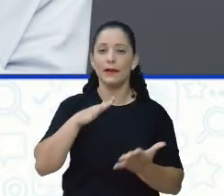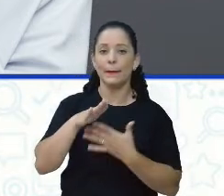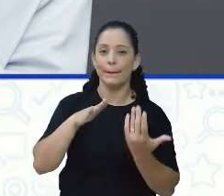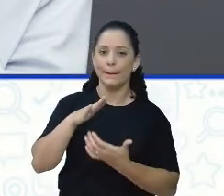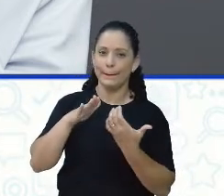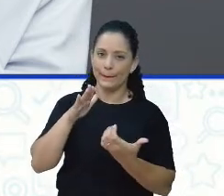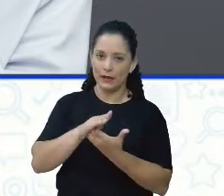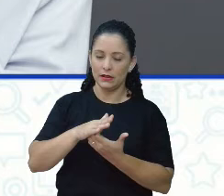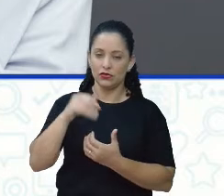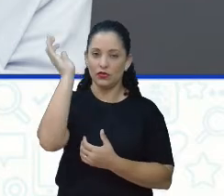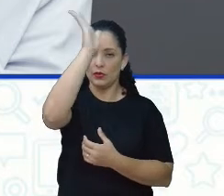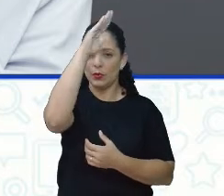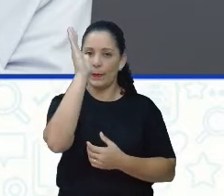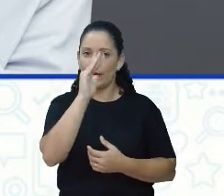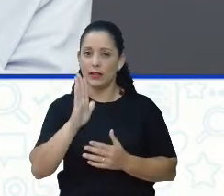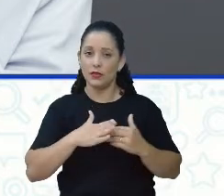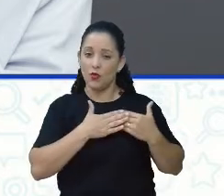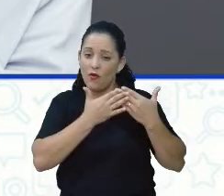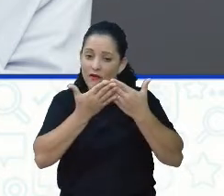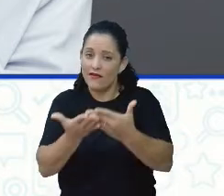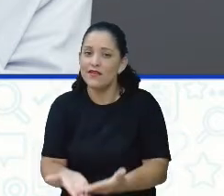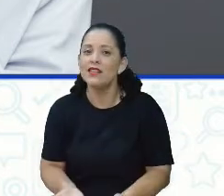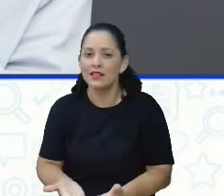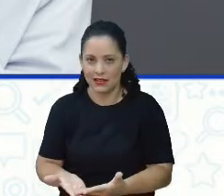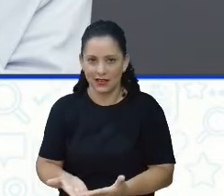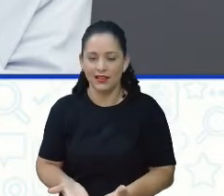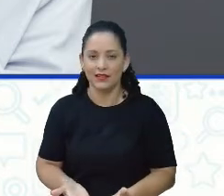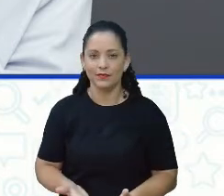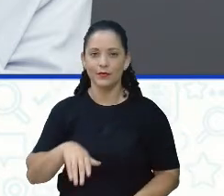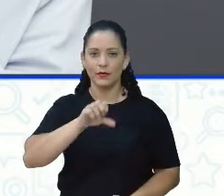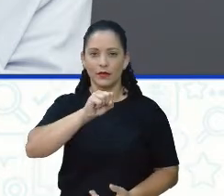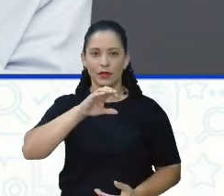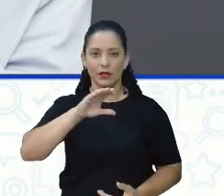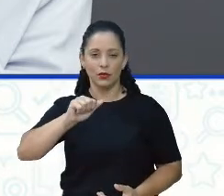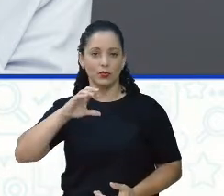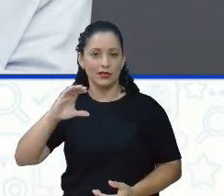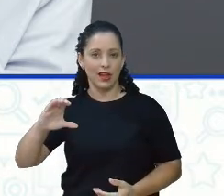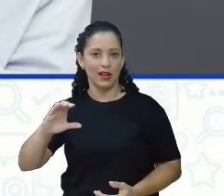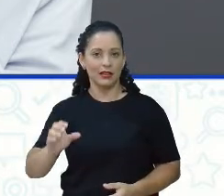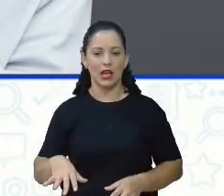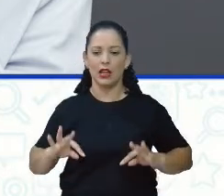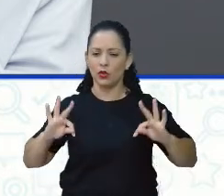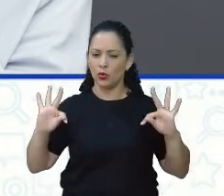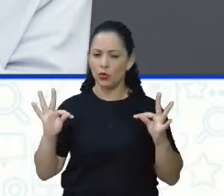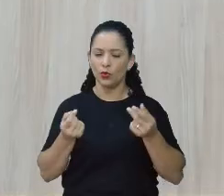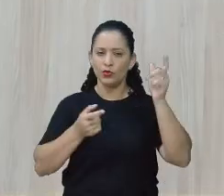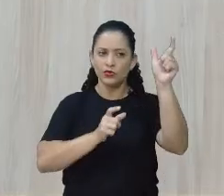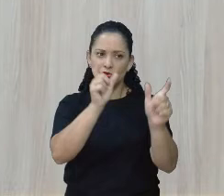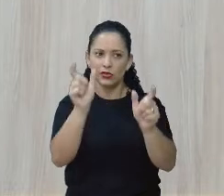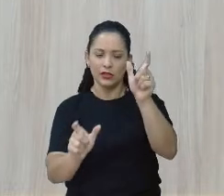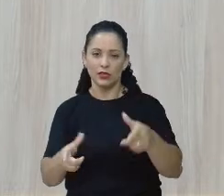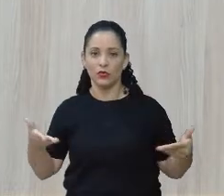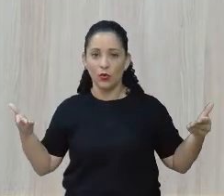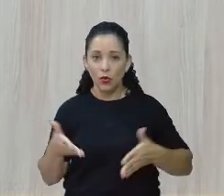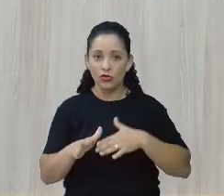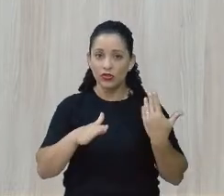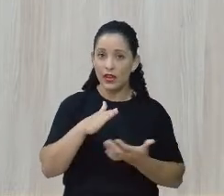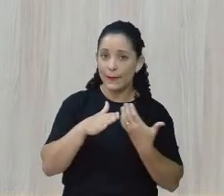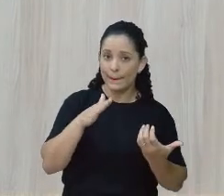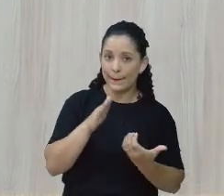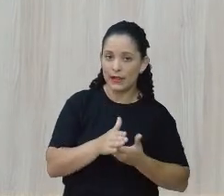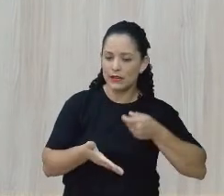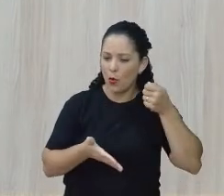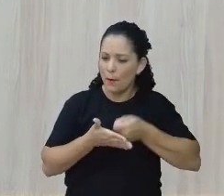na obrigação de oferecer canais de atendimento aos clientes. Então, hoje, é obrigatório que toda empresa tenha um